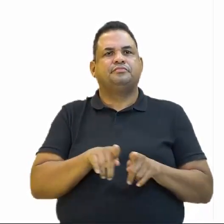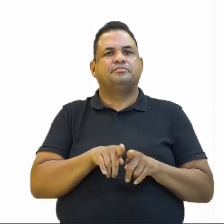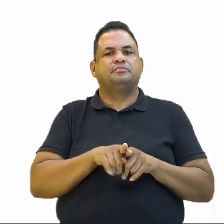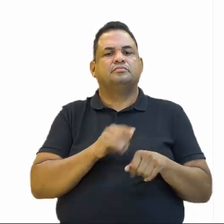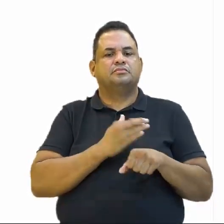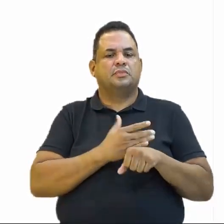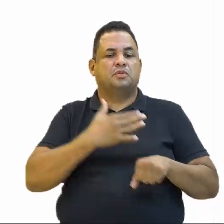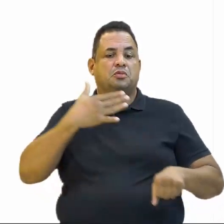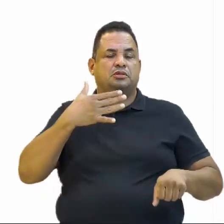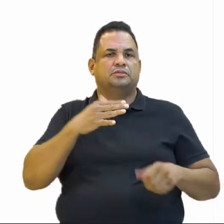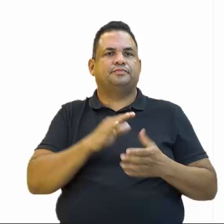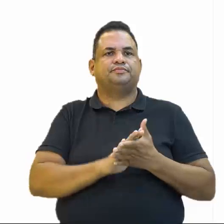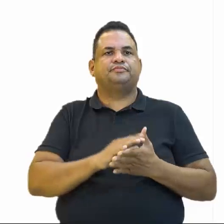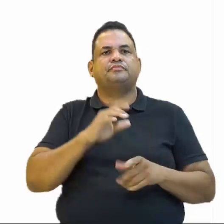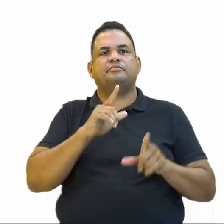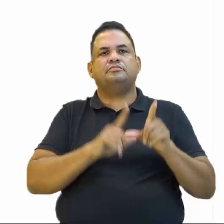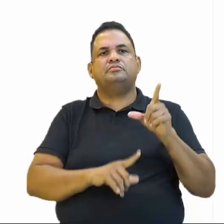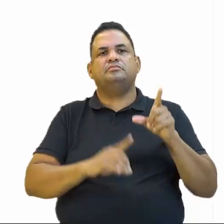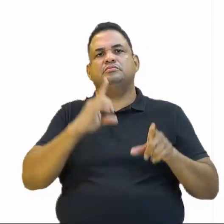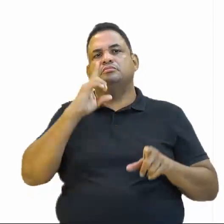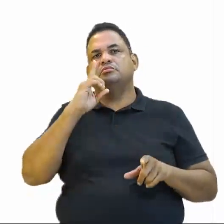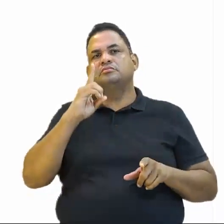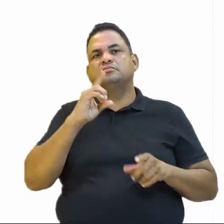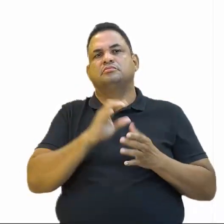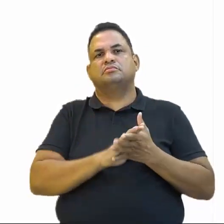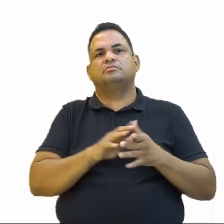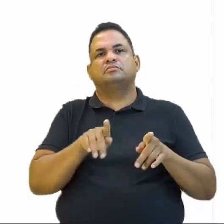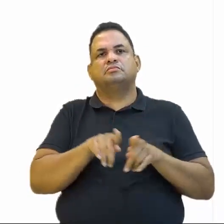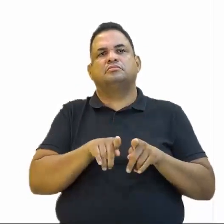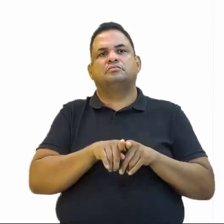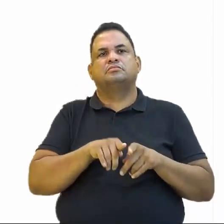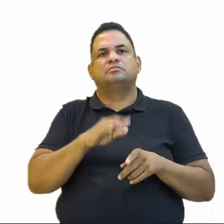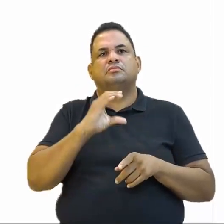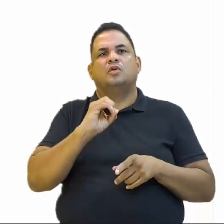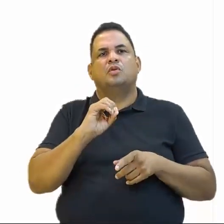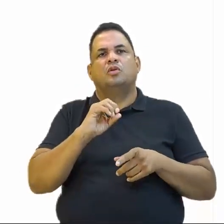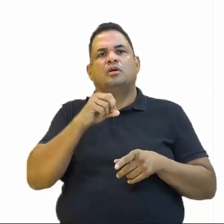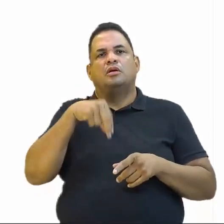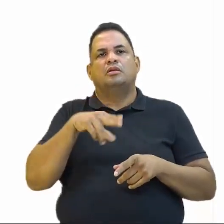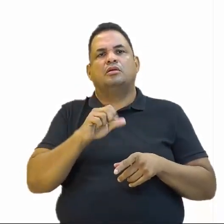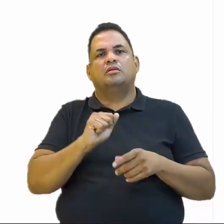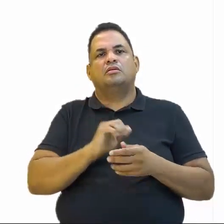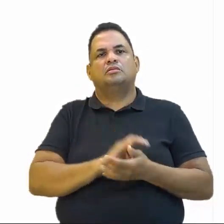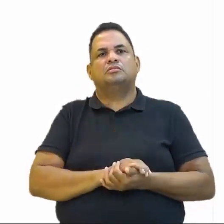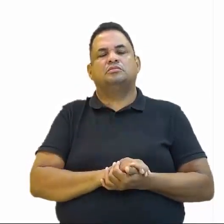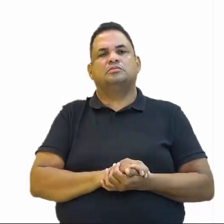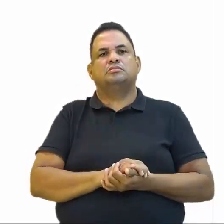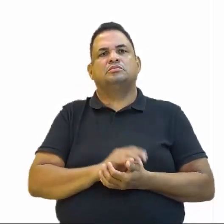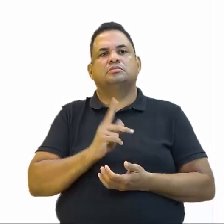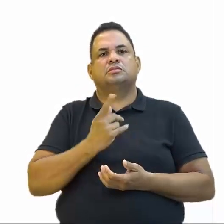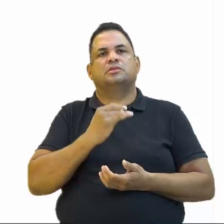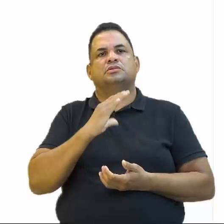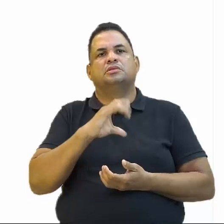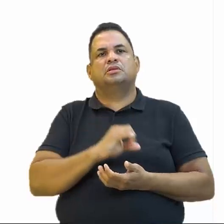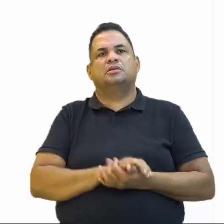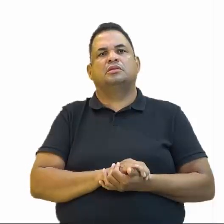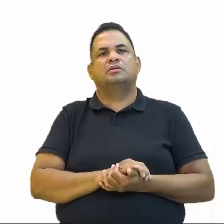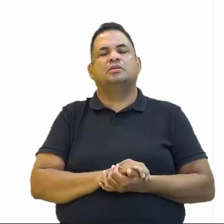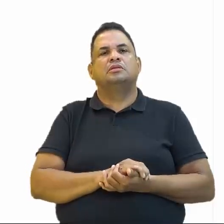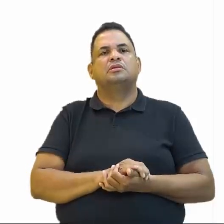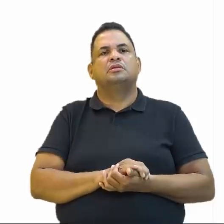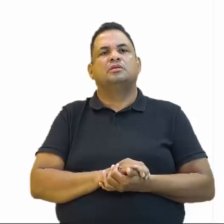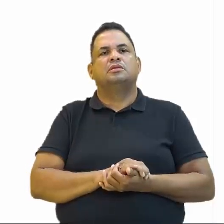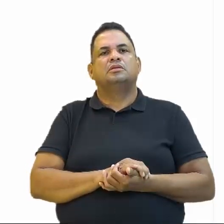ácido. Na letra D, nós temos de novo o NaOH. E na letra E, nós temos de novo o HCl. Então,